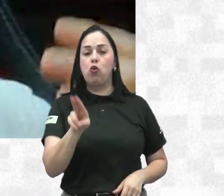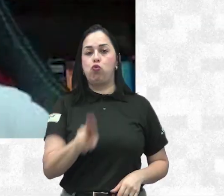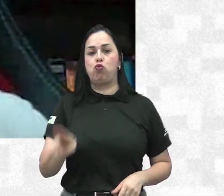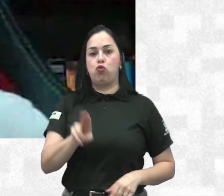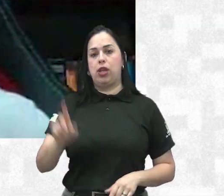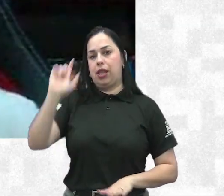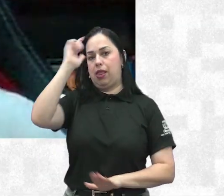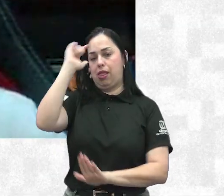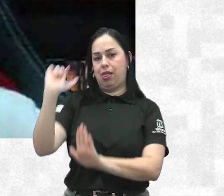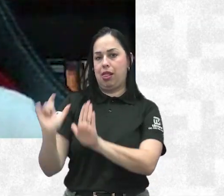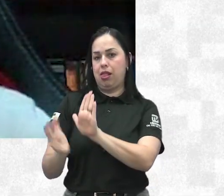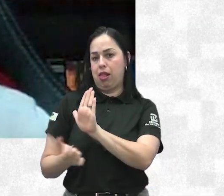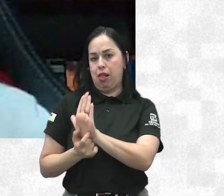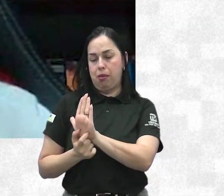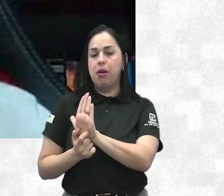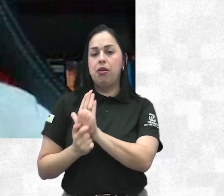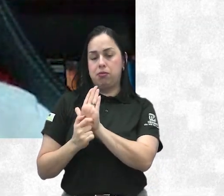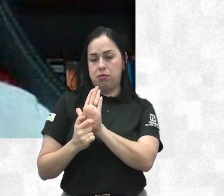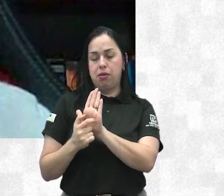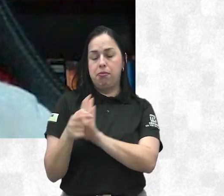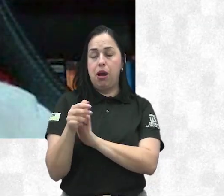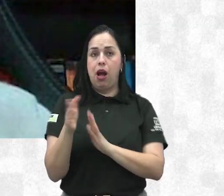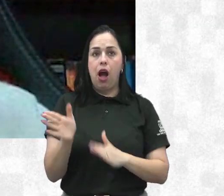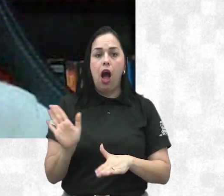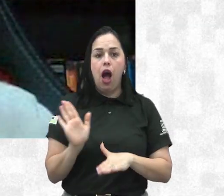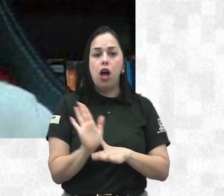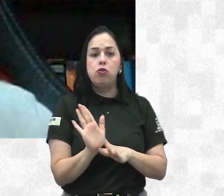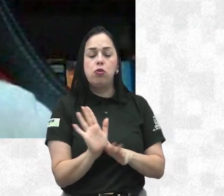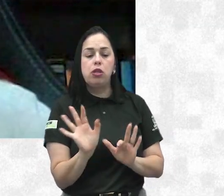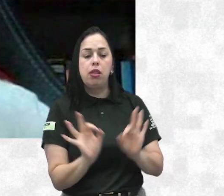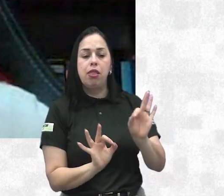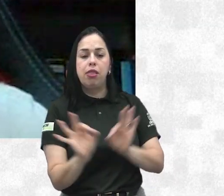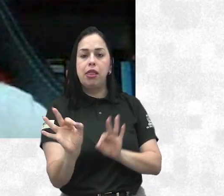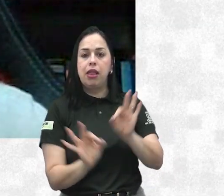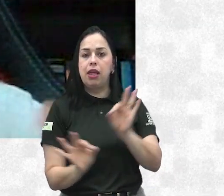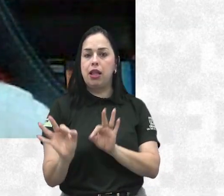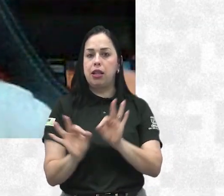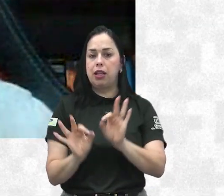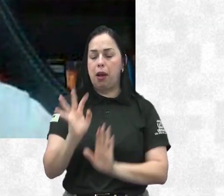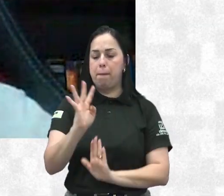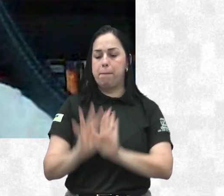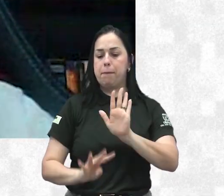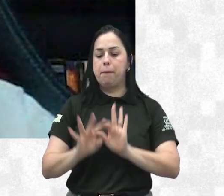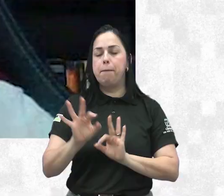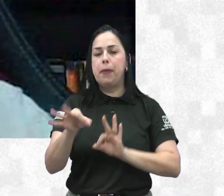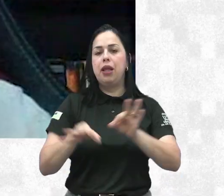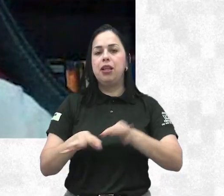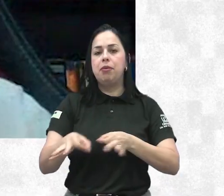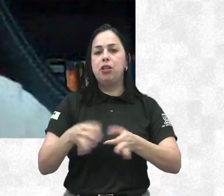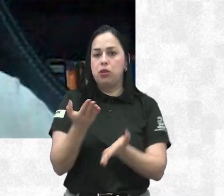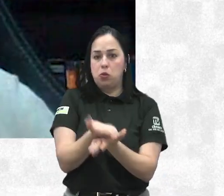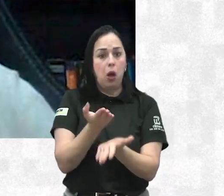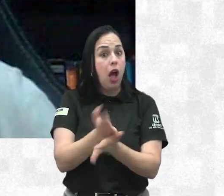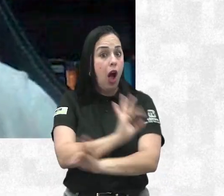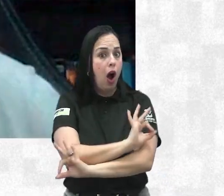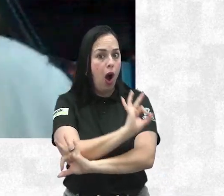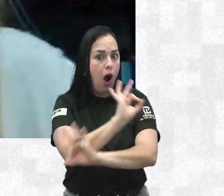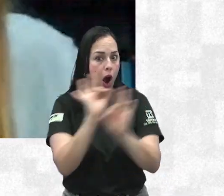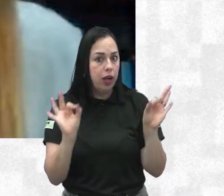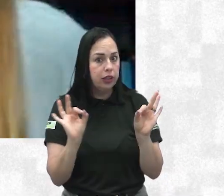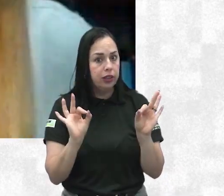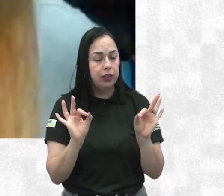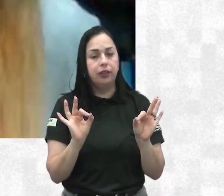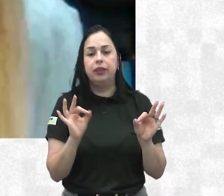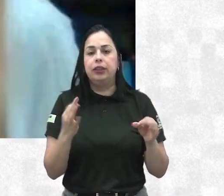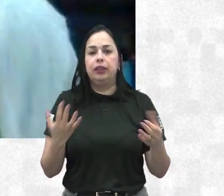professor usando a inteligência artificial para ajudá-lo a criar planos de aula. Pô, isso é muito